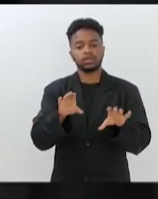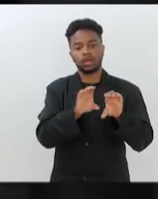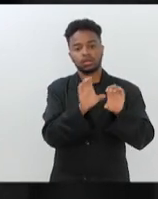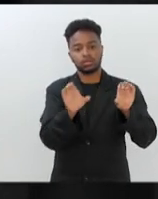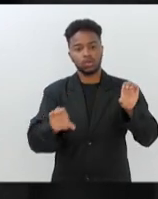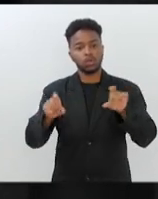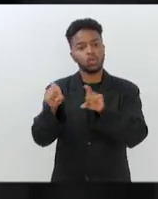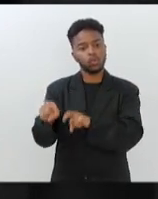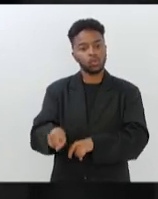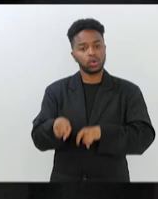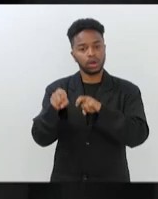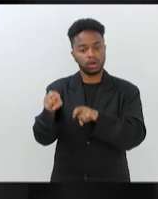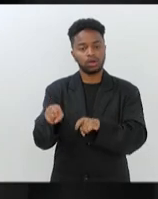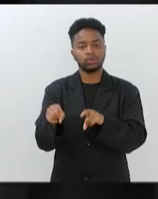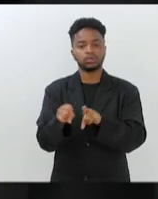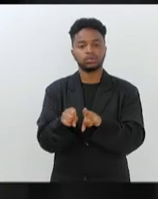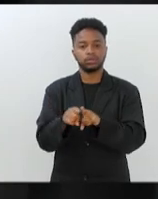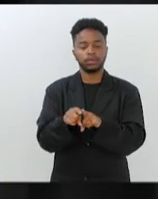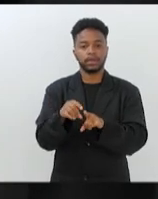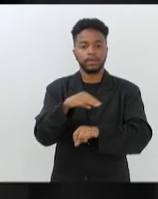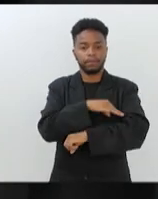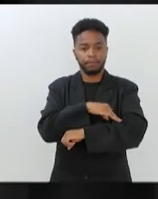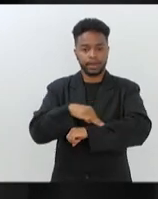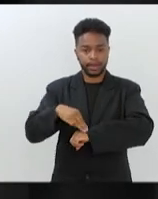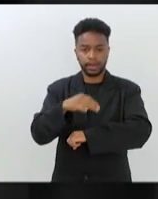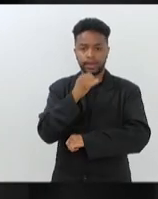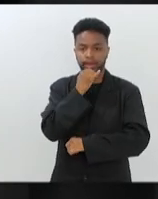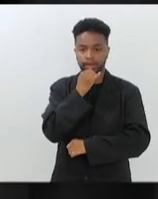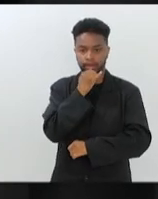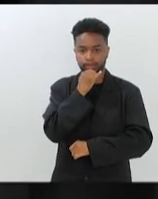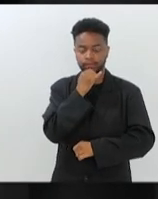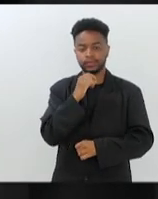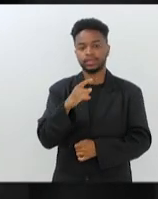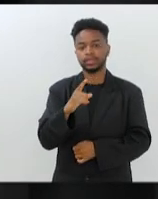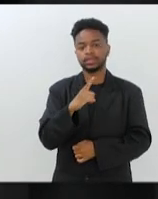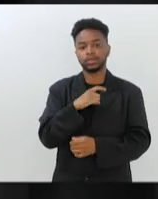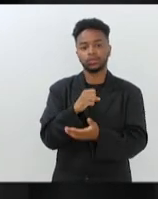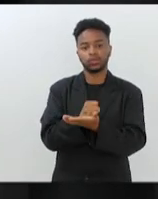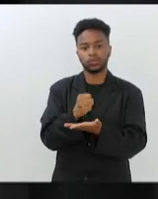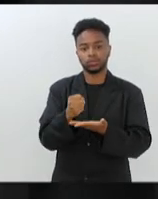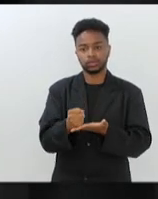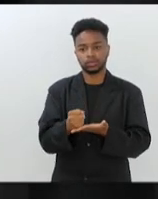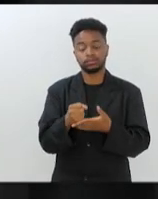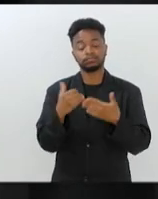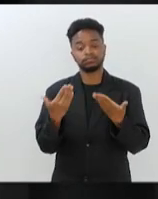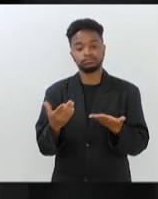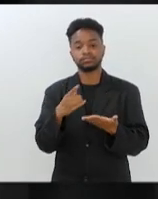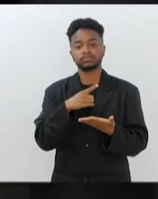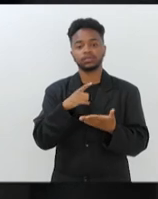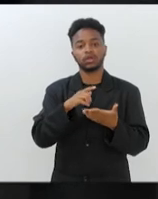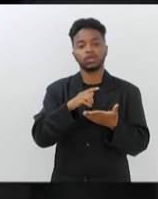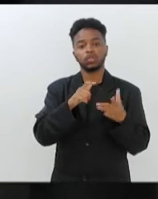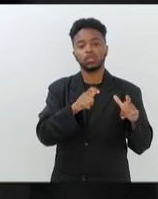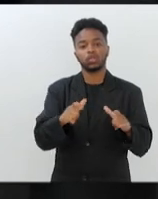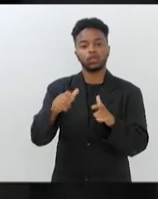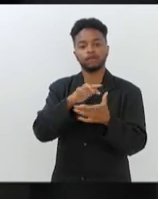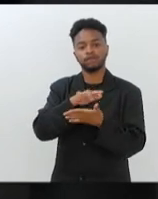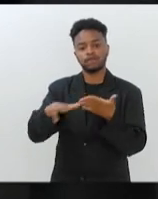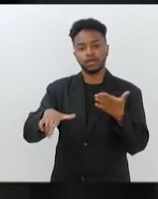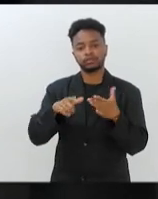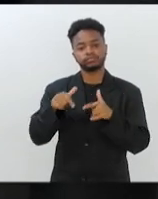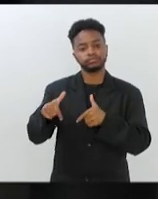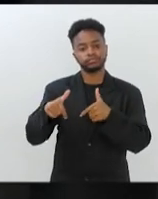Rural eh Macaé por exemplo a gente tem lá o contrato então assim tem vários lugares onde a gente ainda tem uma